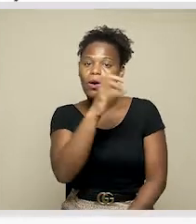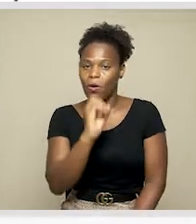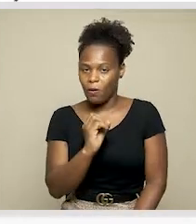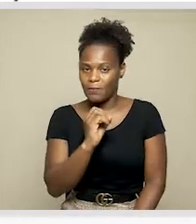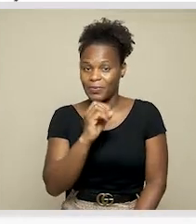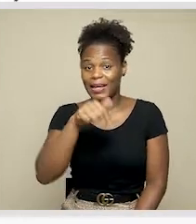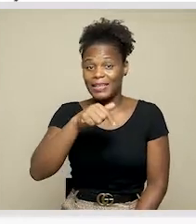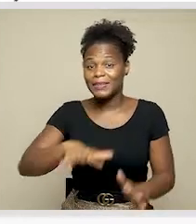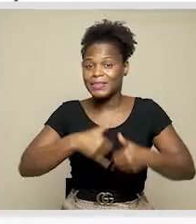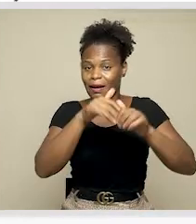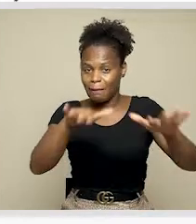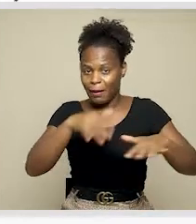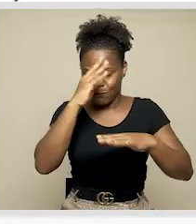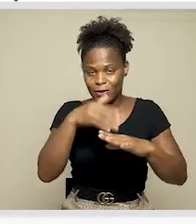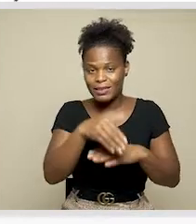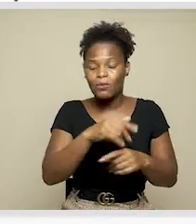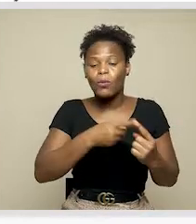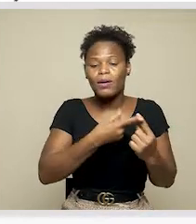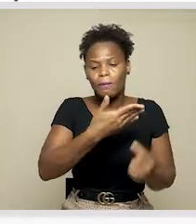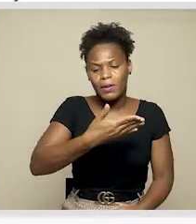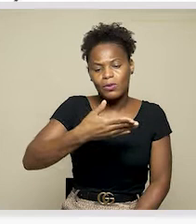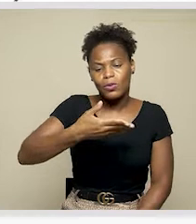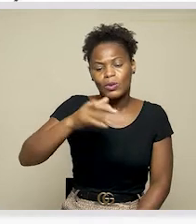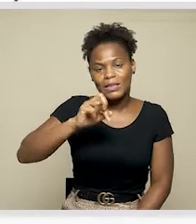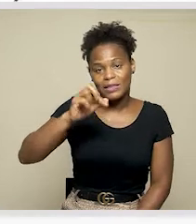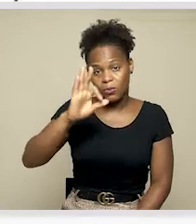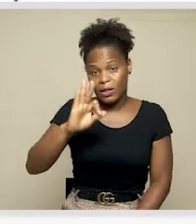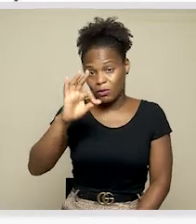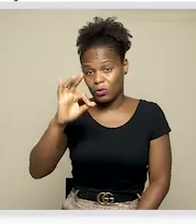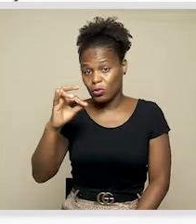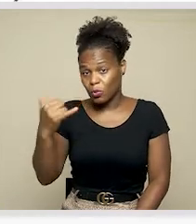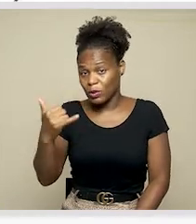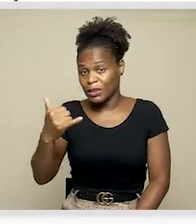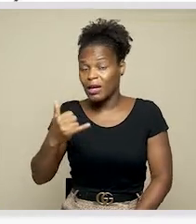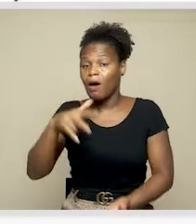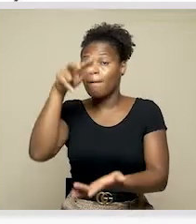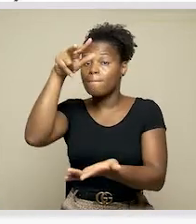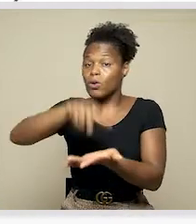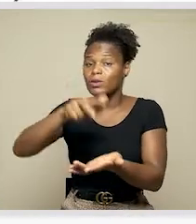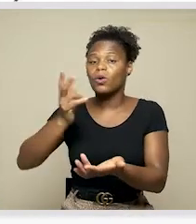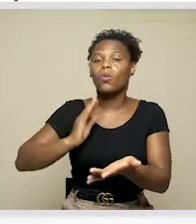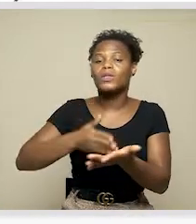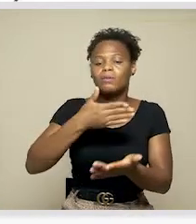Oficial. Na praia, aconteceu na praia, em 1842, e a última publicação foi de